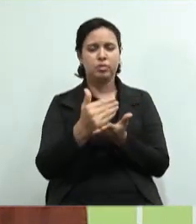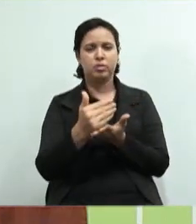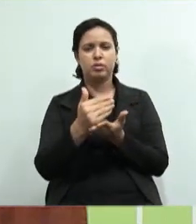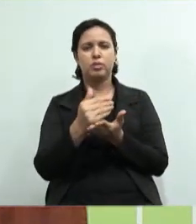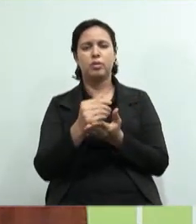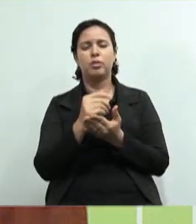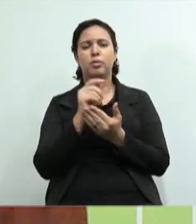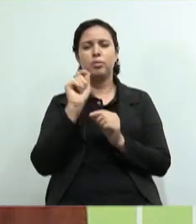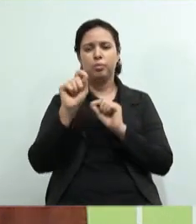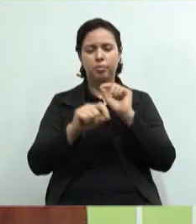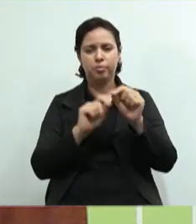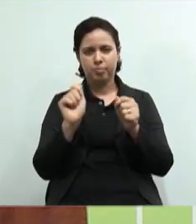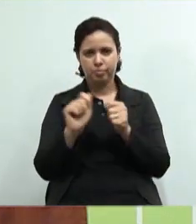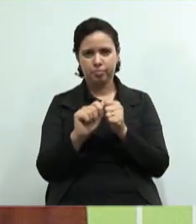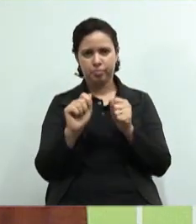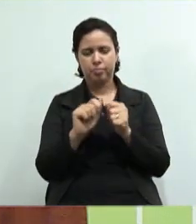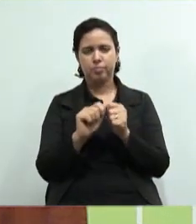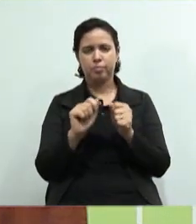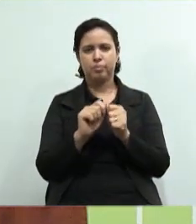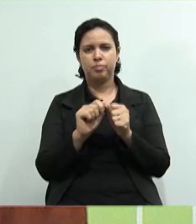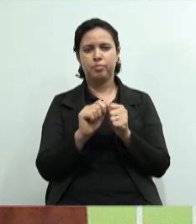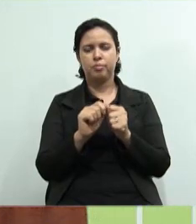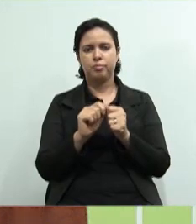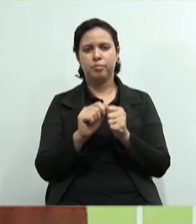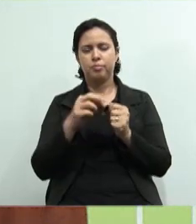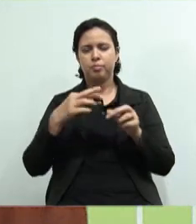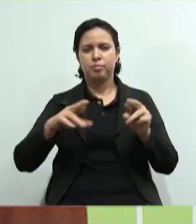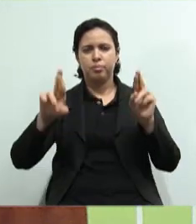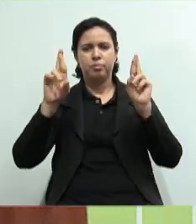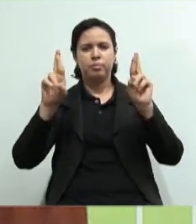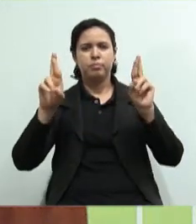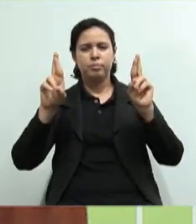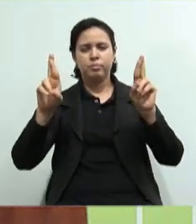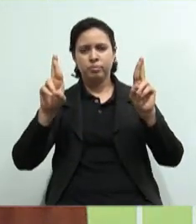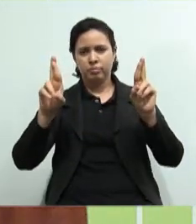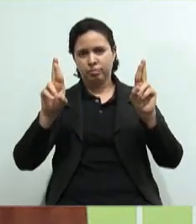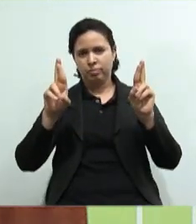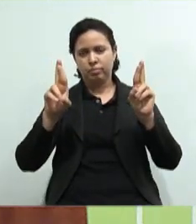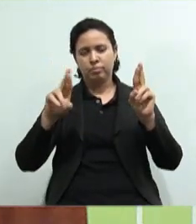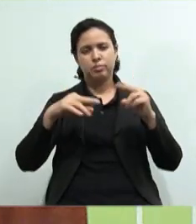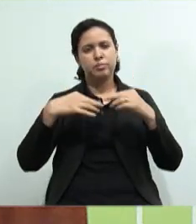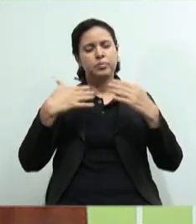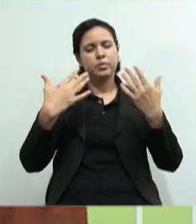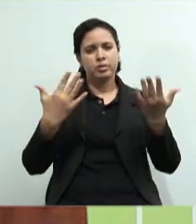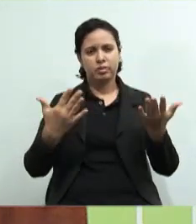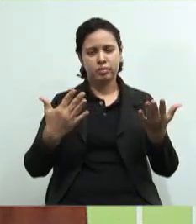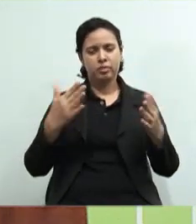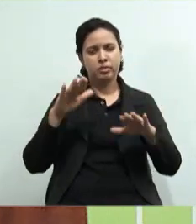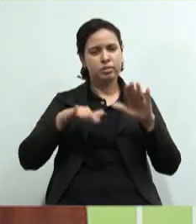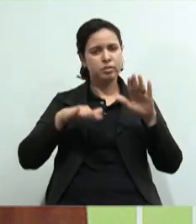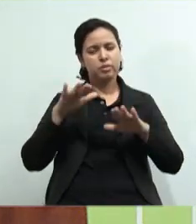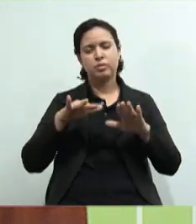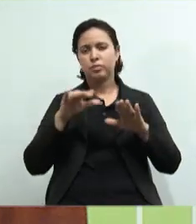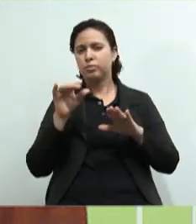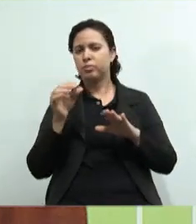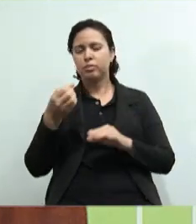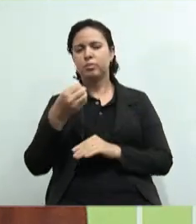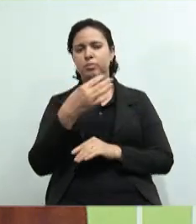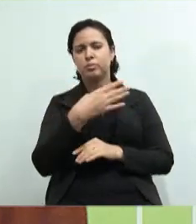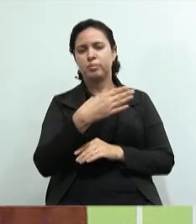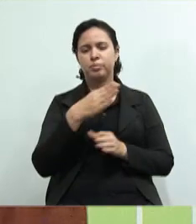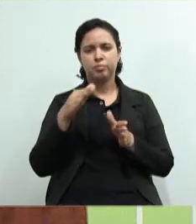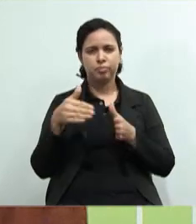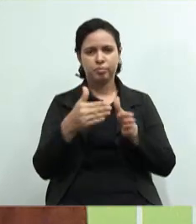você faz, e aí você toma a decisão, e dependendo da decisão, você vai tomar um novo rumo,